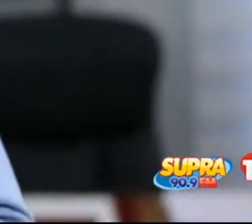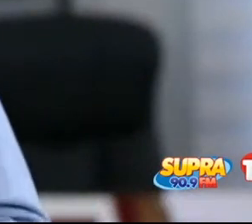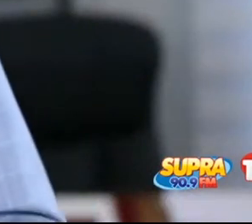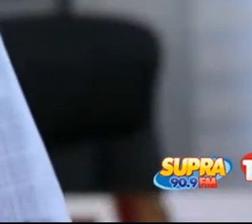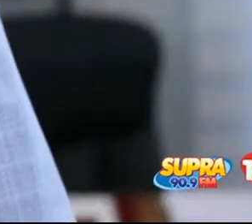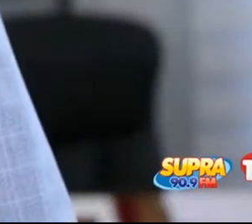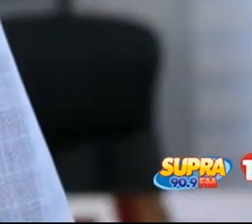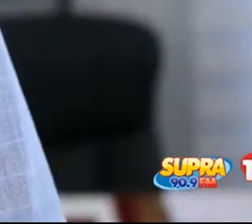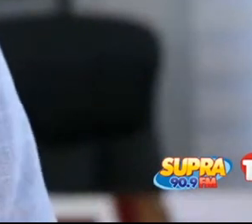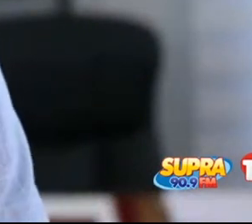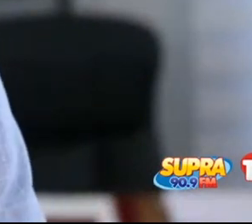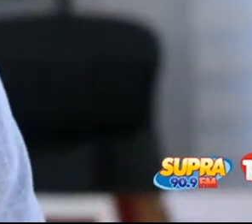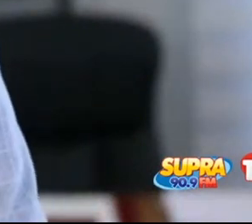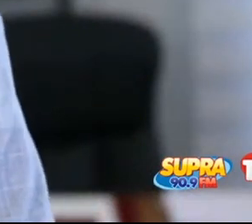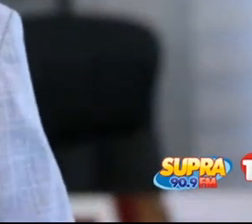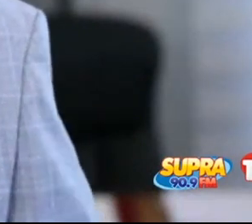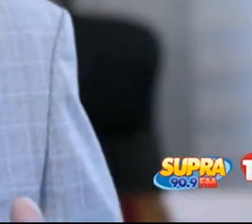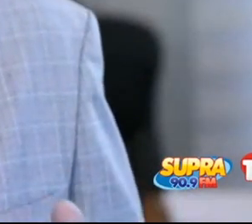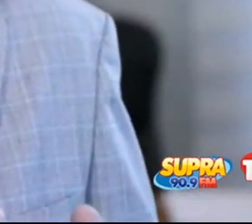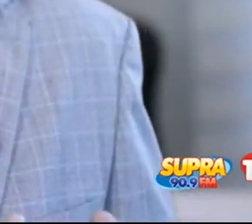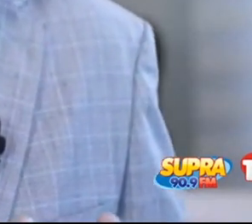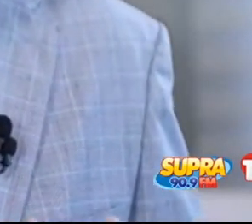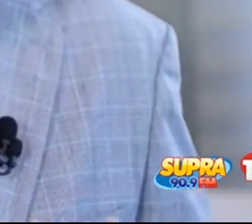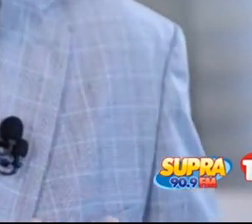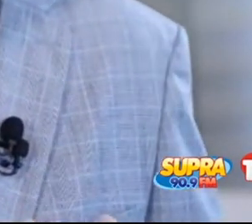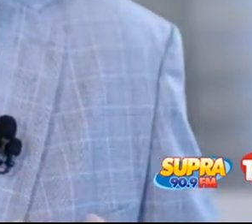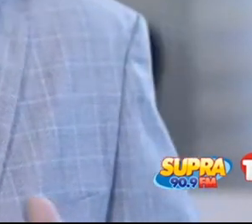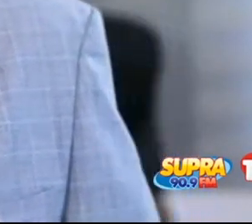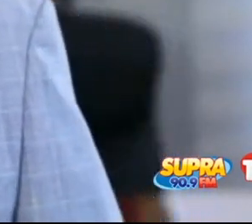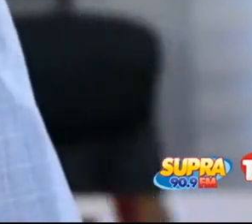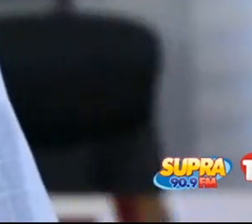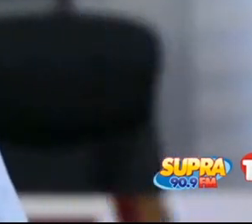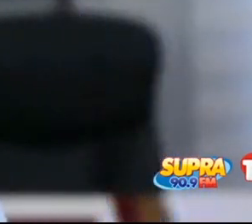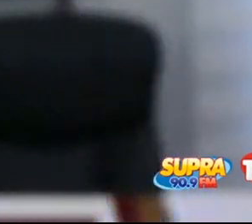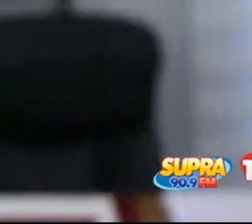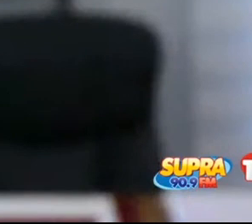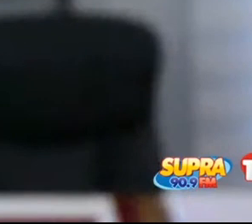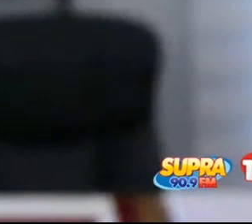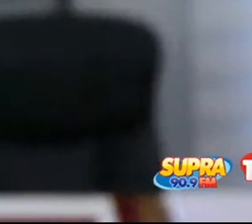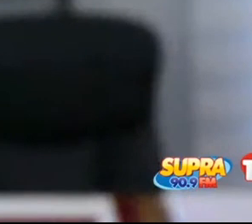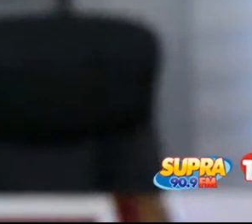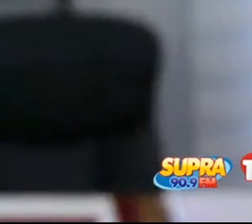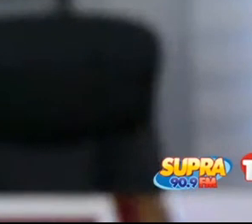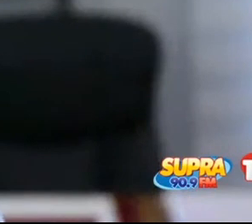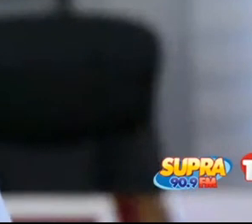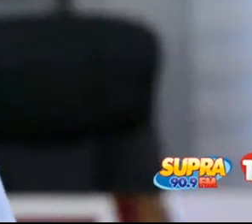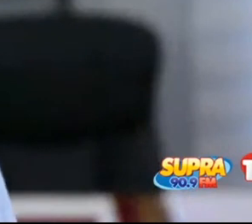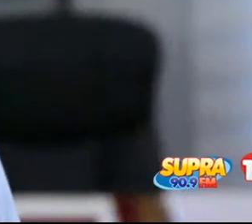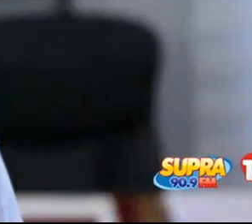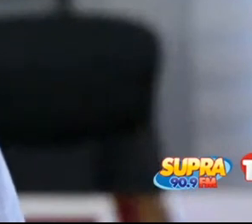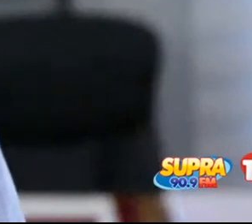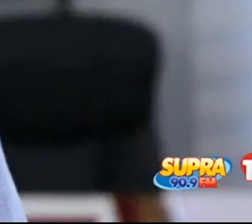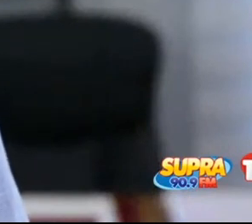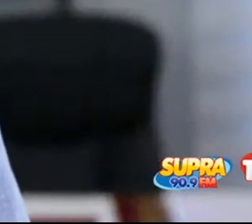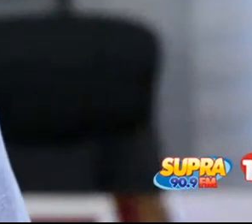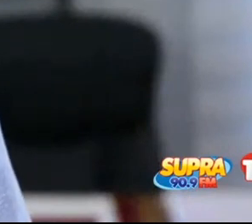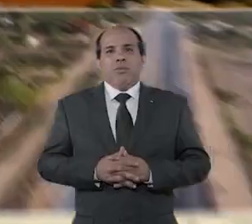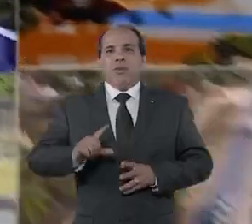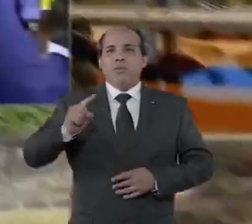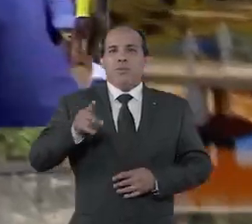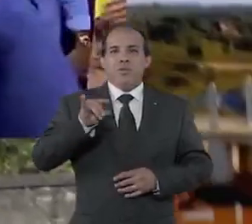Ou seja, nós fizemos com que as coisas fossem acontecendo. Ah, não fizemos tudo, não fizemos. Mas depois de nós, ninguém fez mais